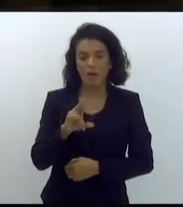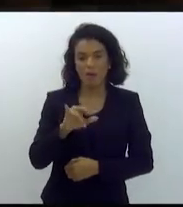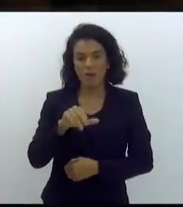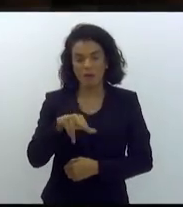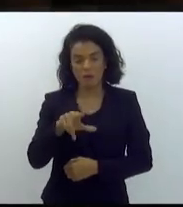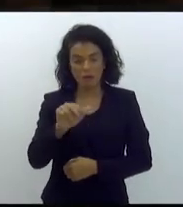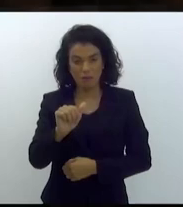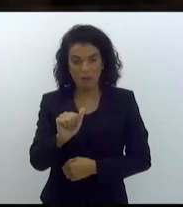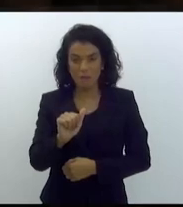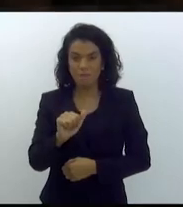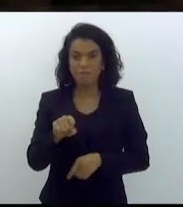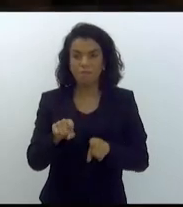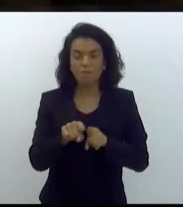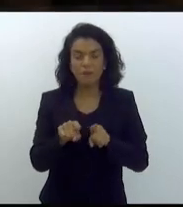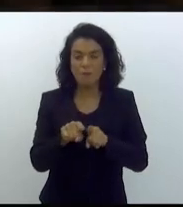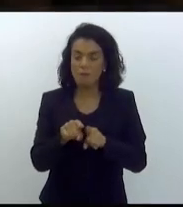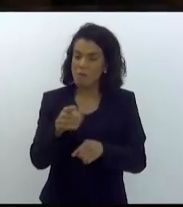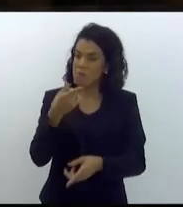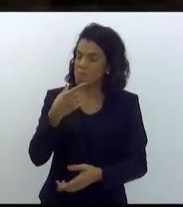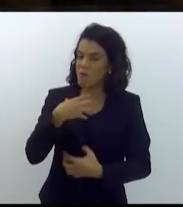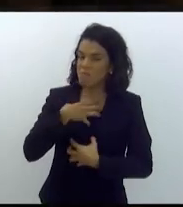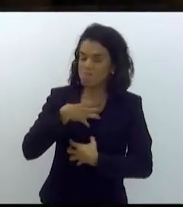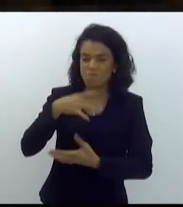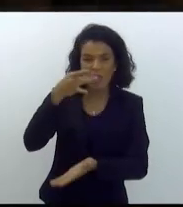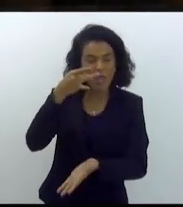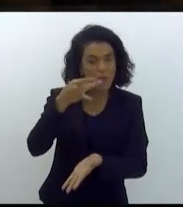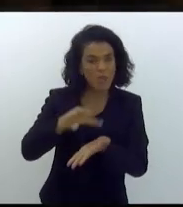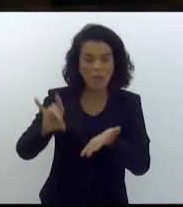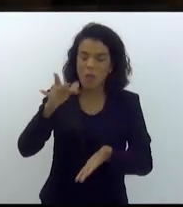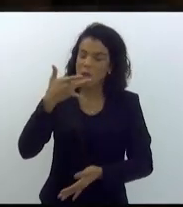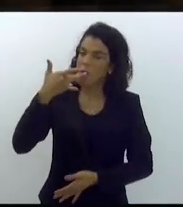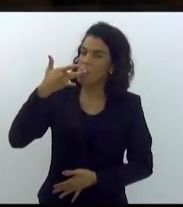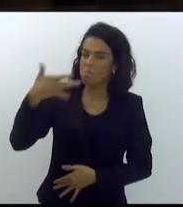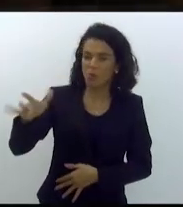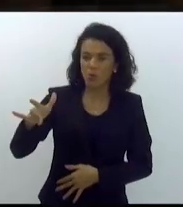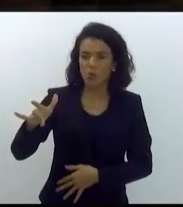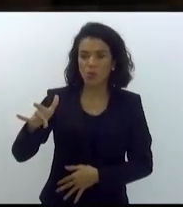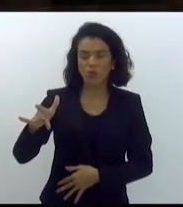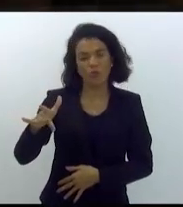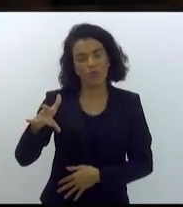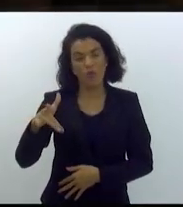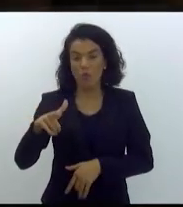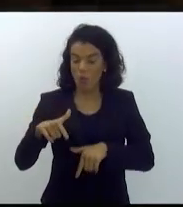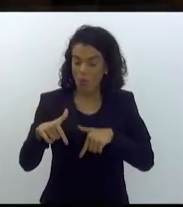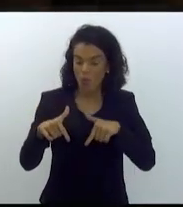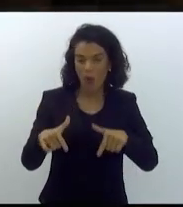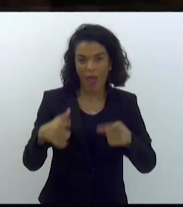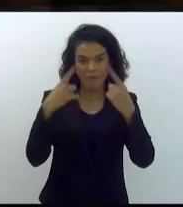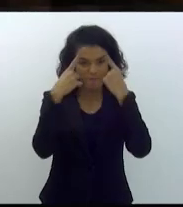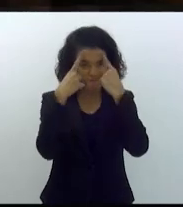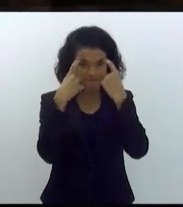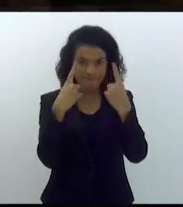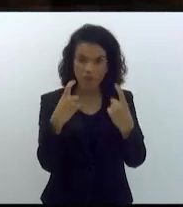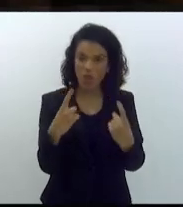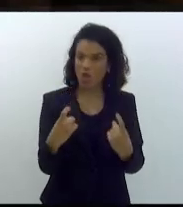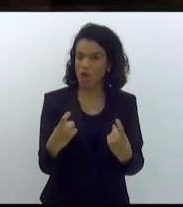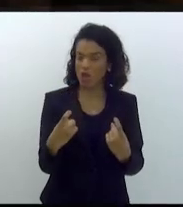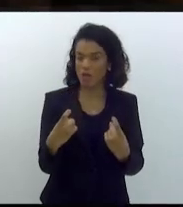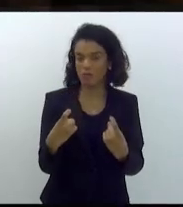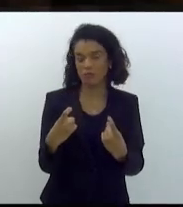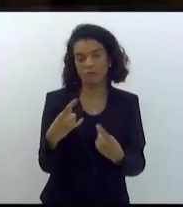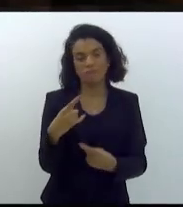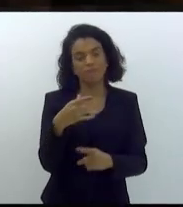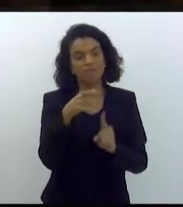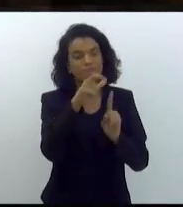e minha repúdio Total a esse ato virou lento Que ela